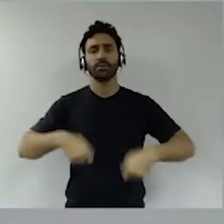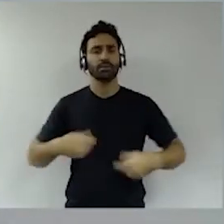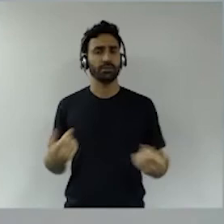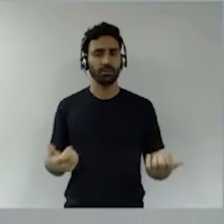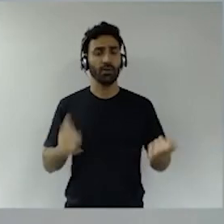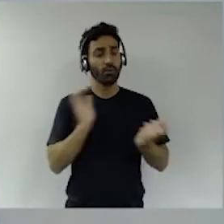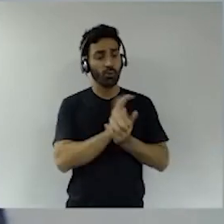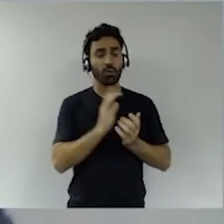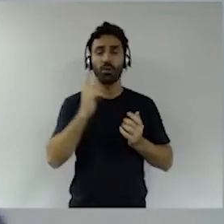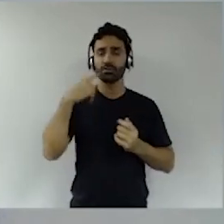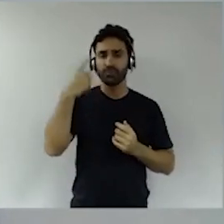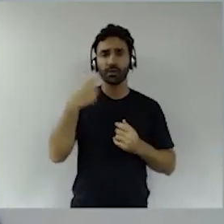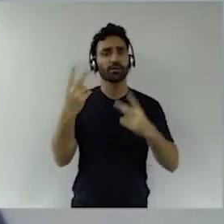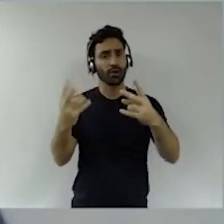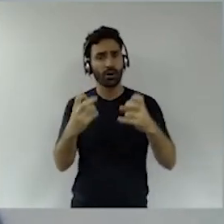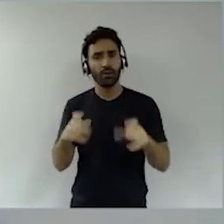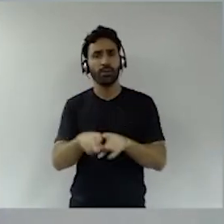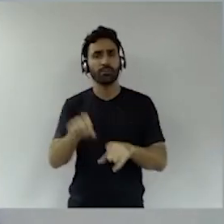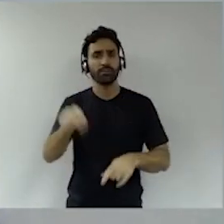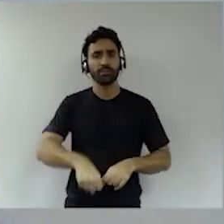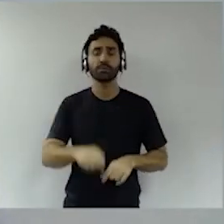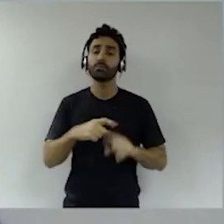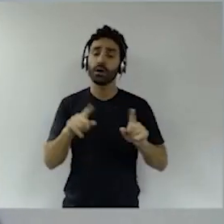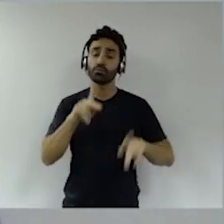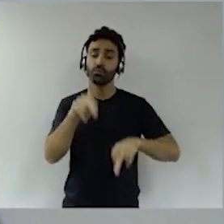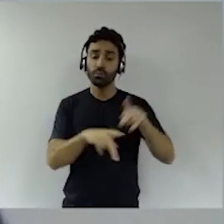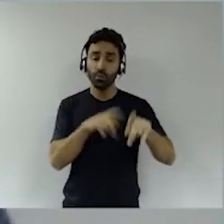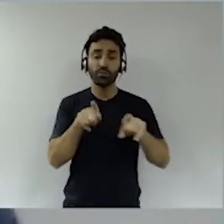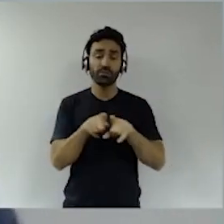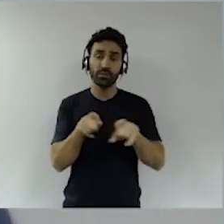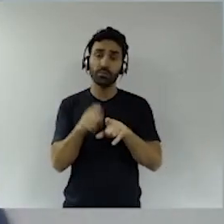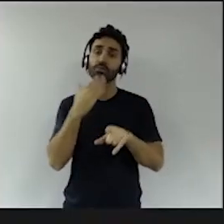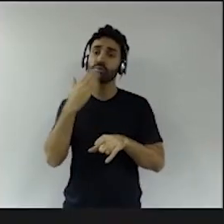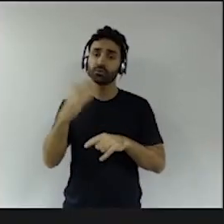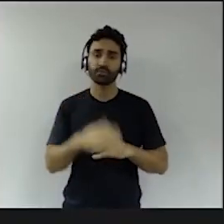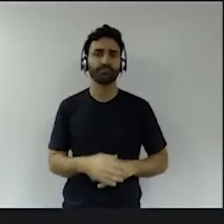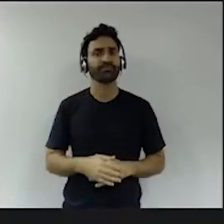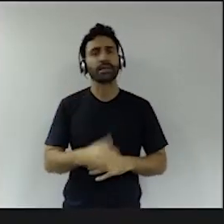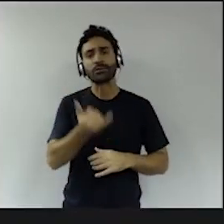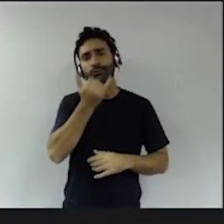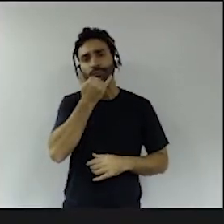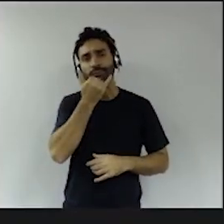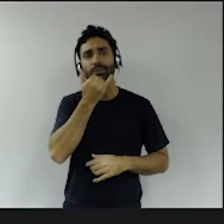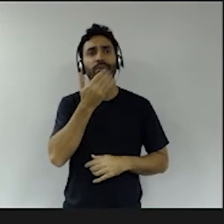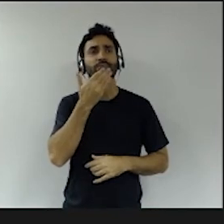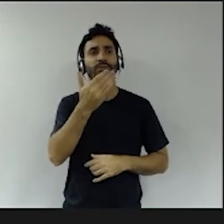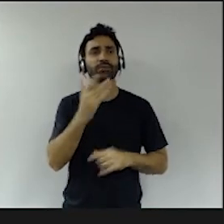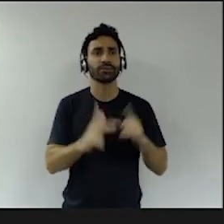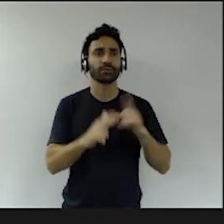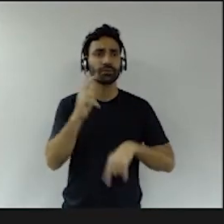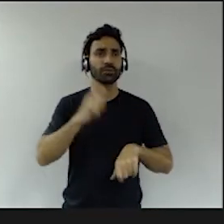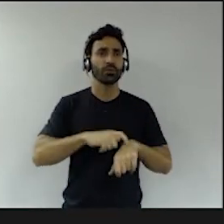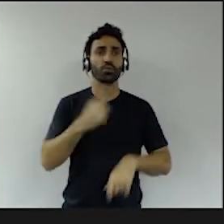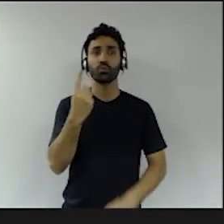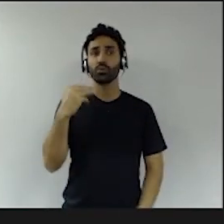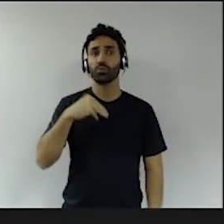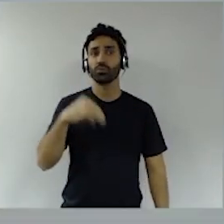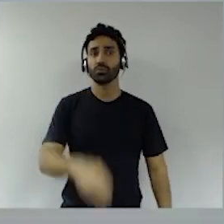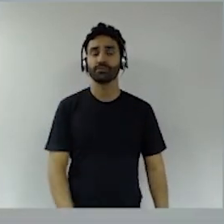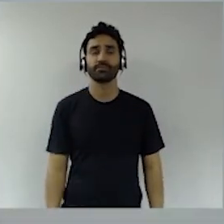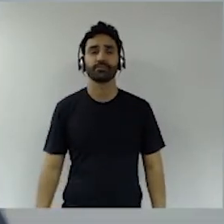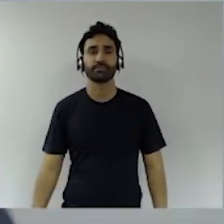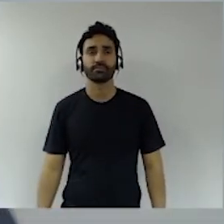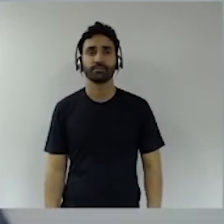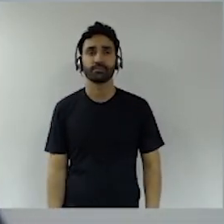classe, pela advocacia, mas pela população. Pedindo perdão, vou lembrá-lo de 1 minuto. 1